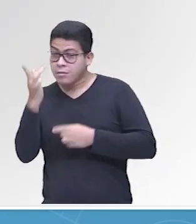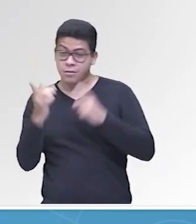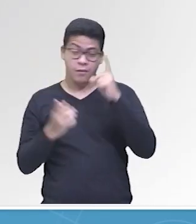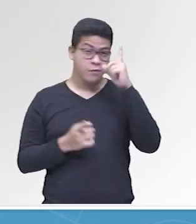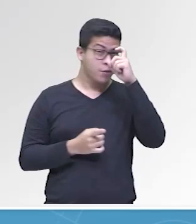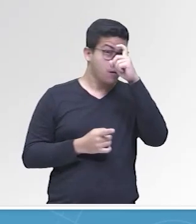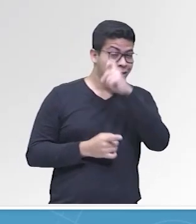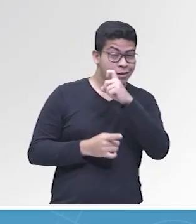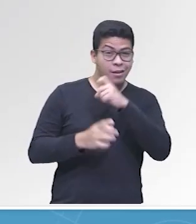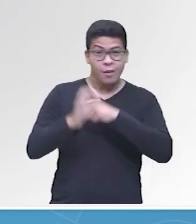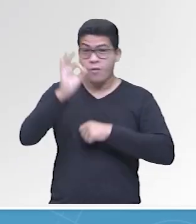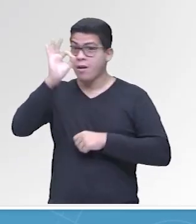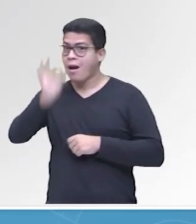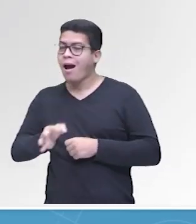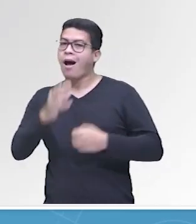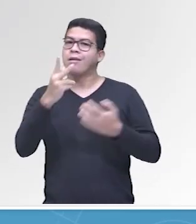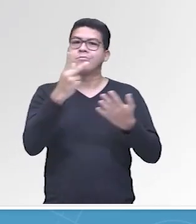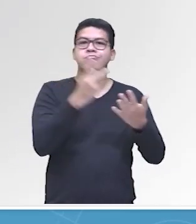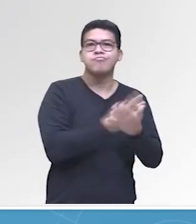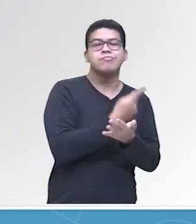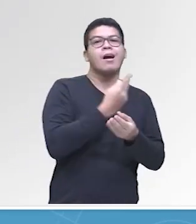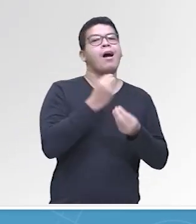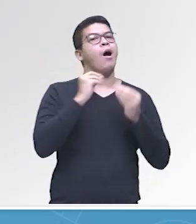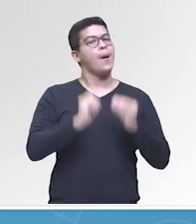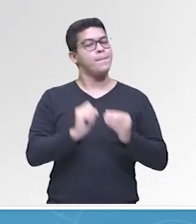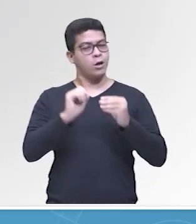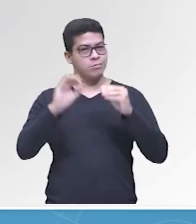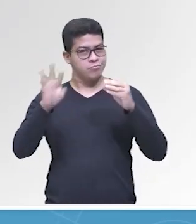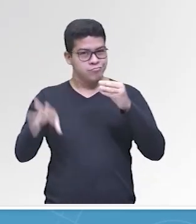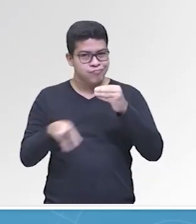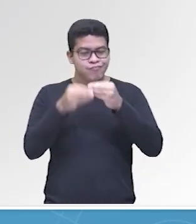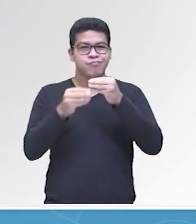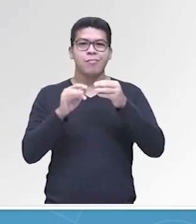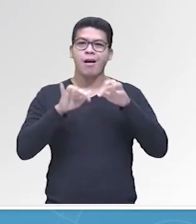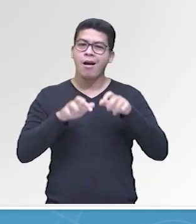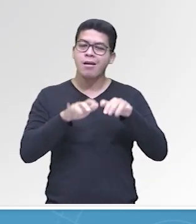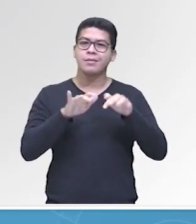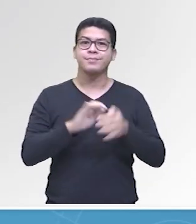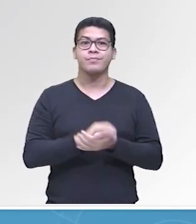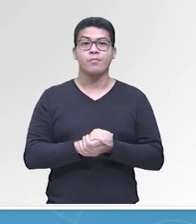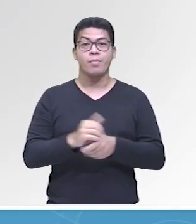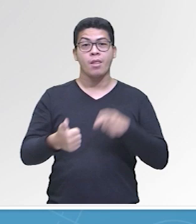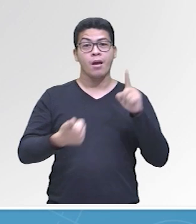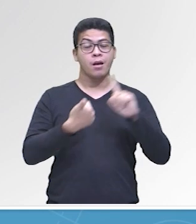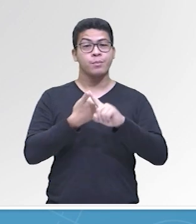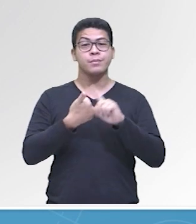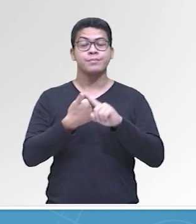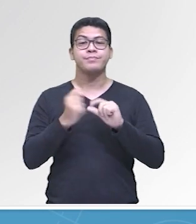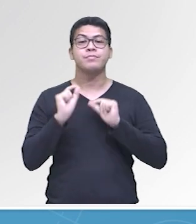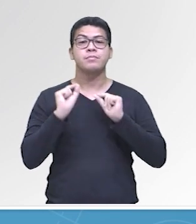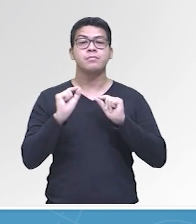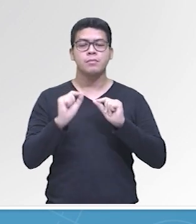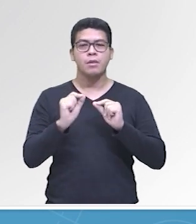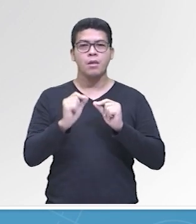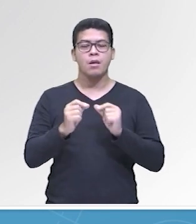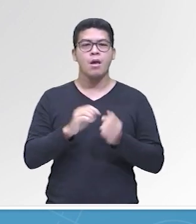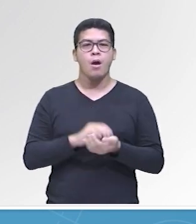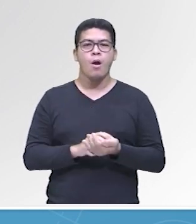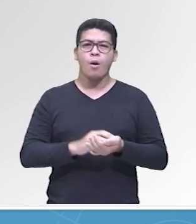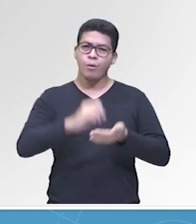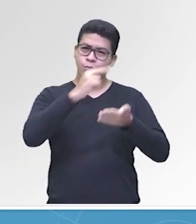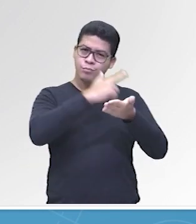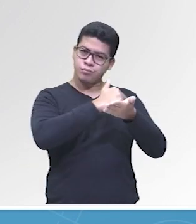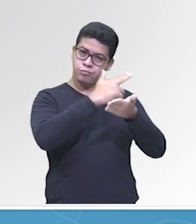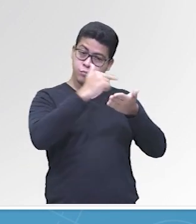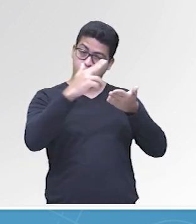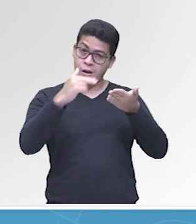acertaram, se vocês erraram, podem comentar. Vamos lá na primeira questão. A primeira questão pede: desenhe cada um dos